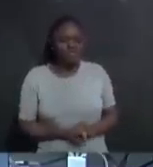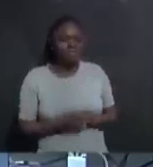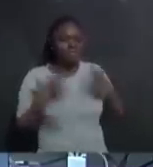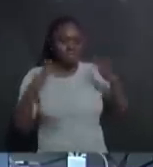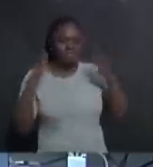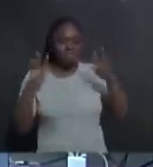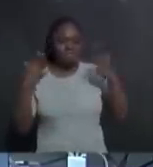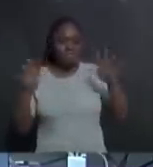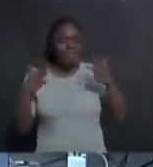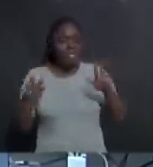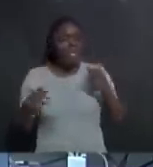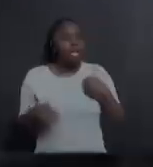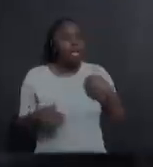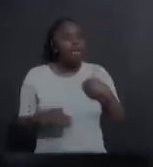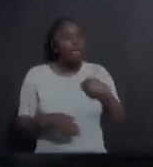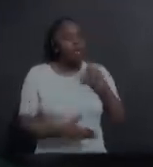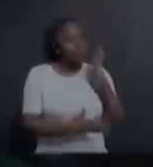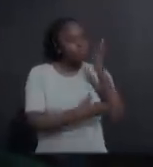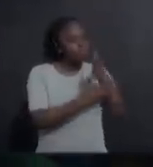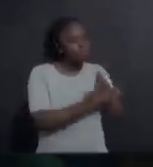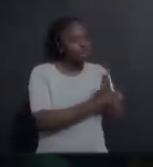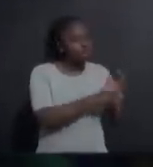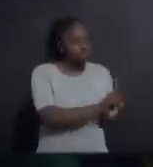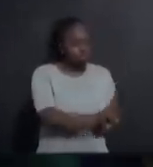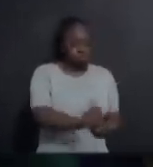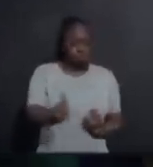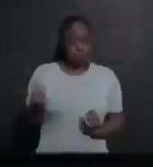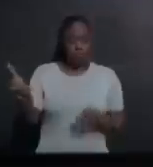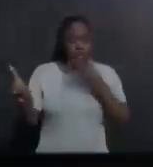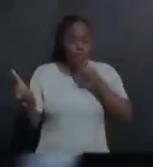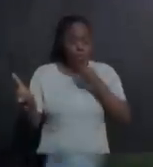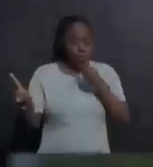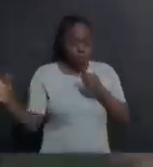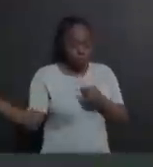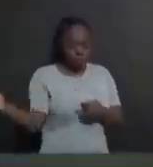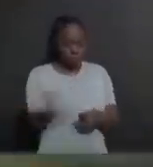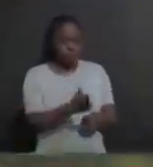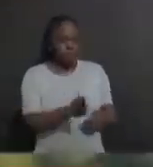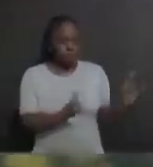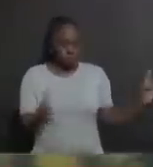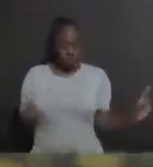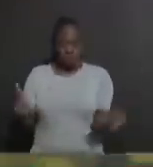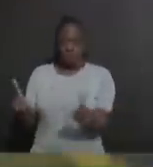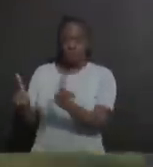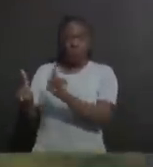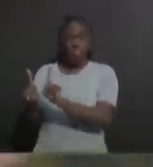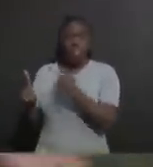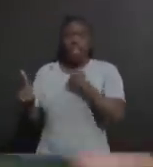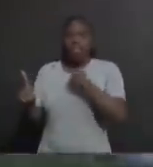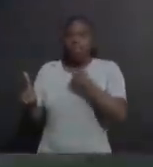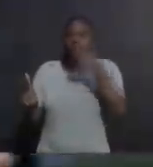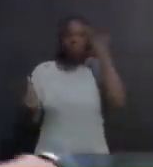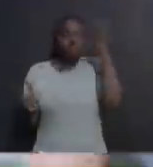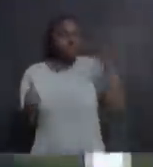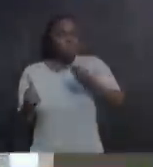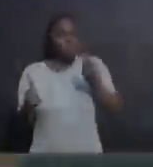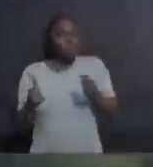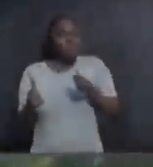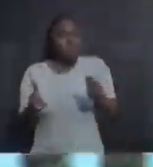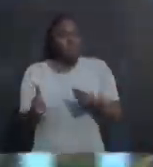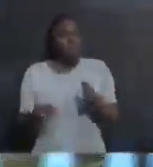Eu saí assim, eu saí mesmo. Ele saiu e bateu a porta e veio pro meu lado. E quando ele veio pro meu lado, eu não tinha reação. Ele me juntou no